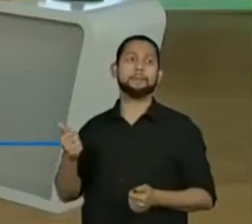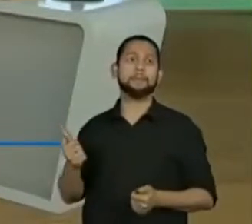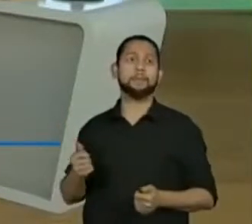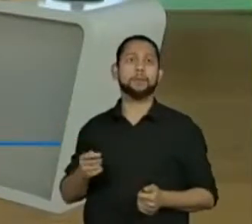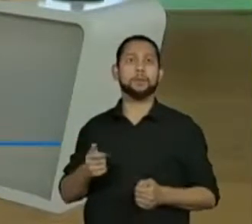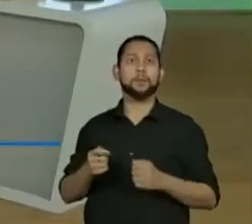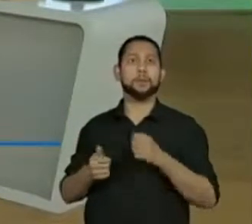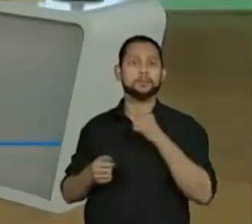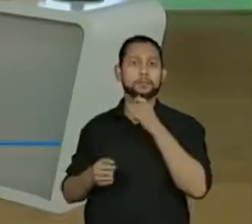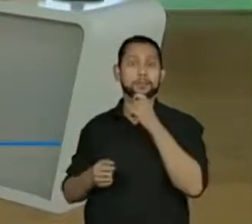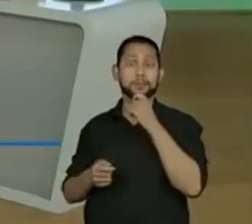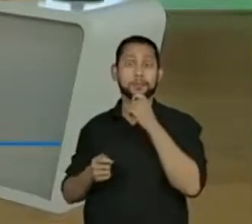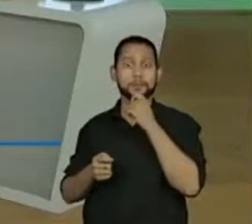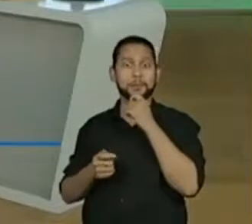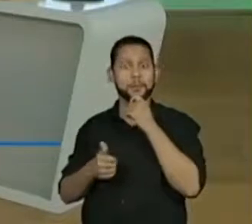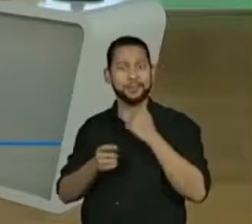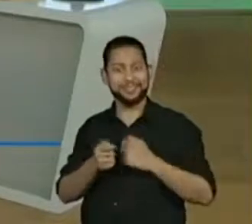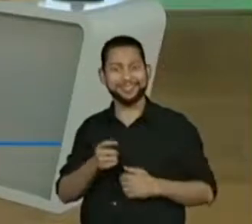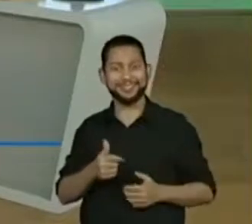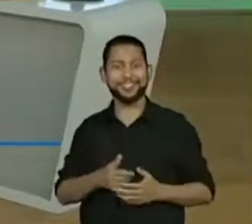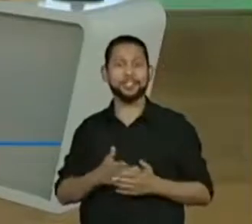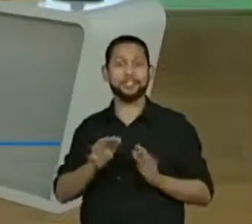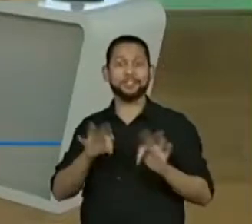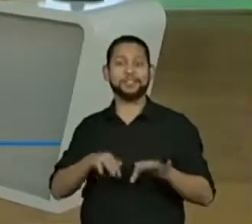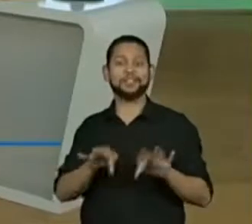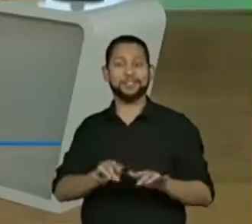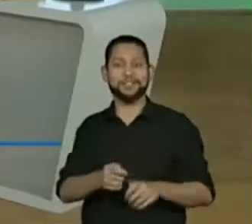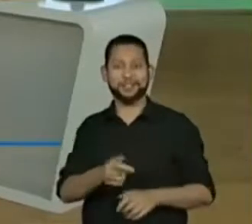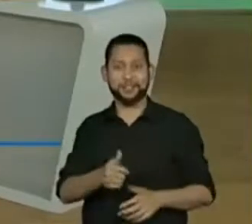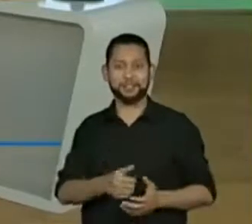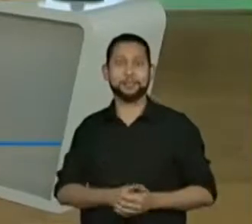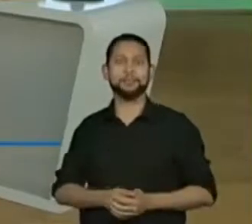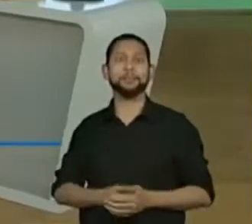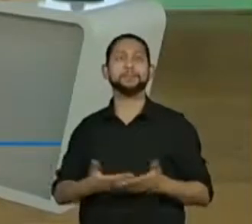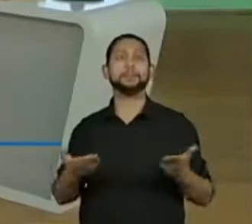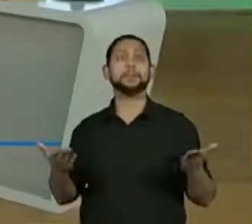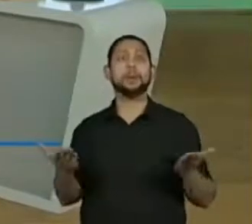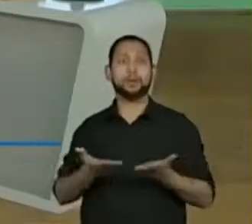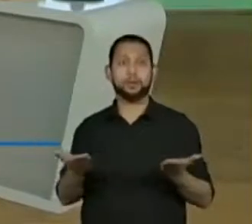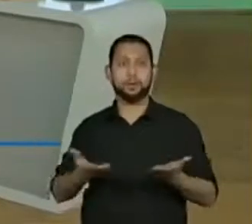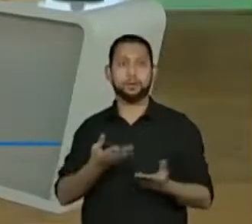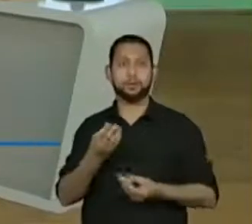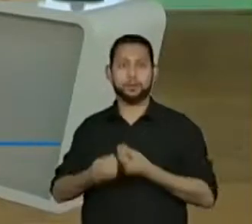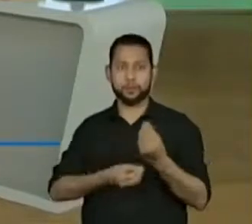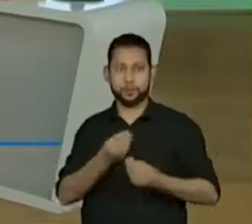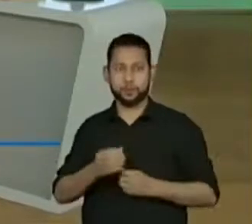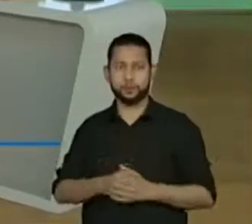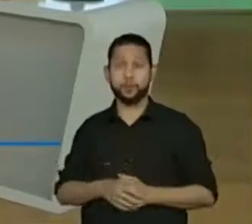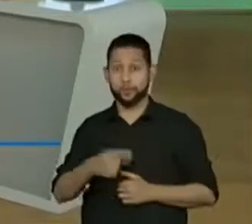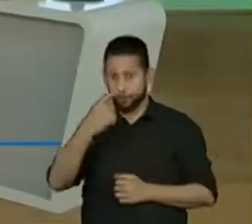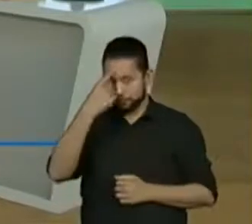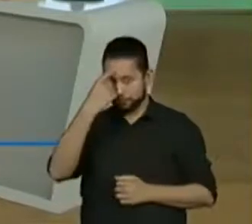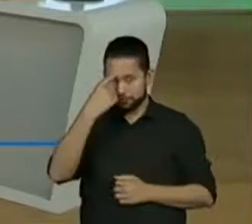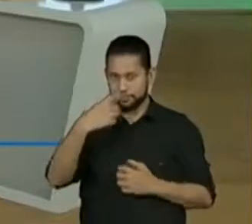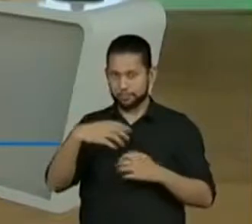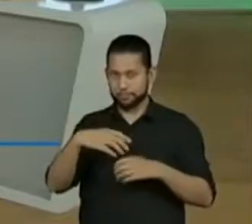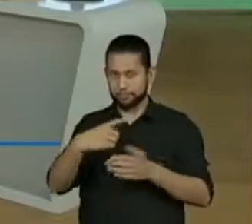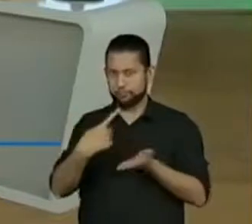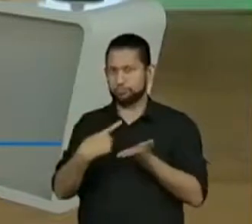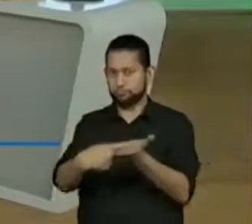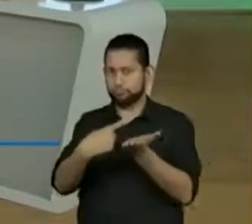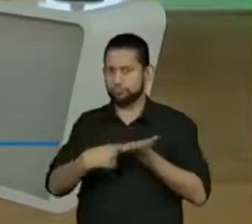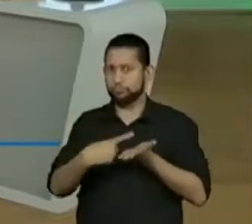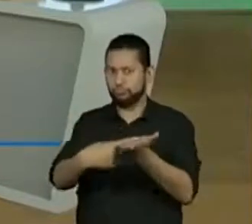Opa eu já me adiantando daí não para o final olha só o que a gente tem agora que eu vou ter que pensar com vocês um chá